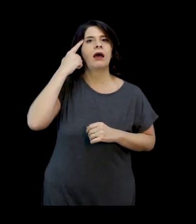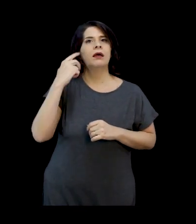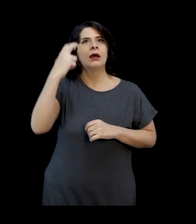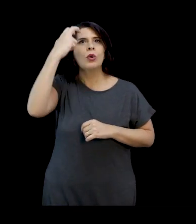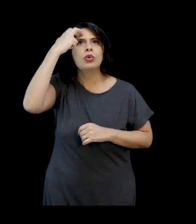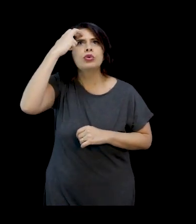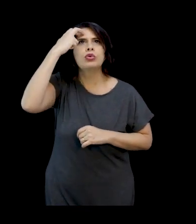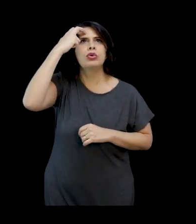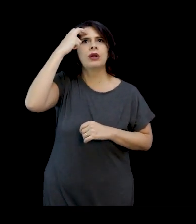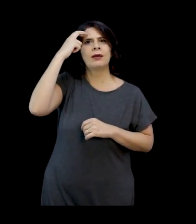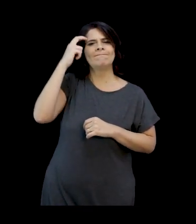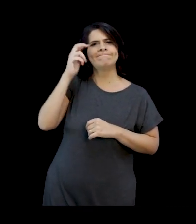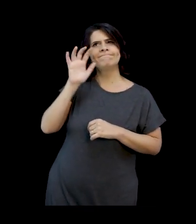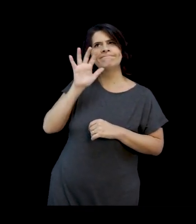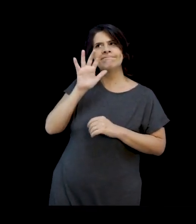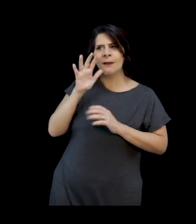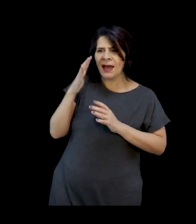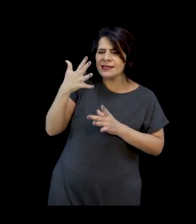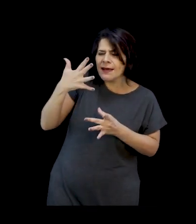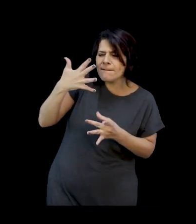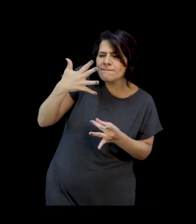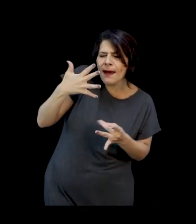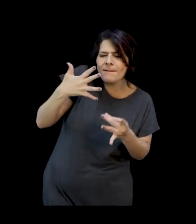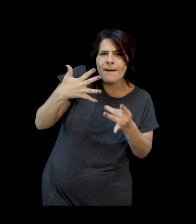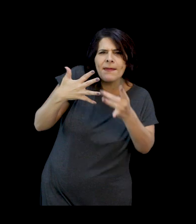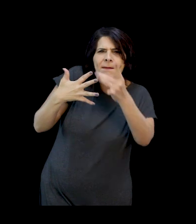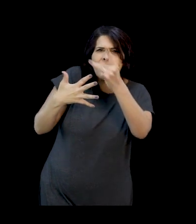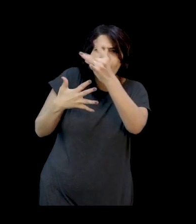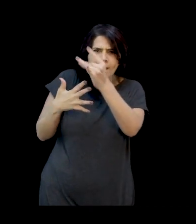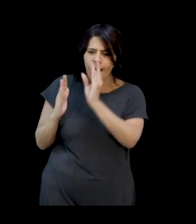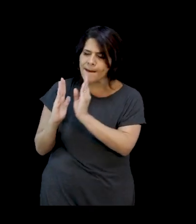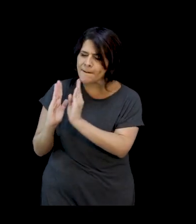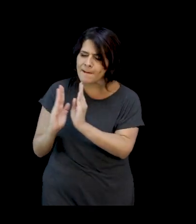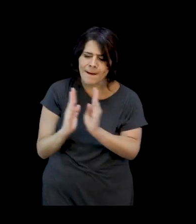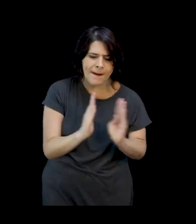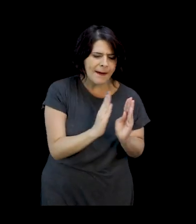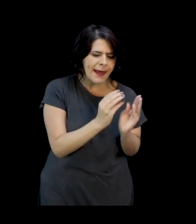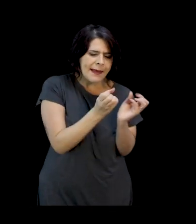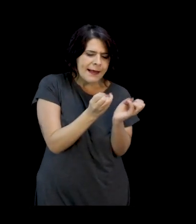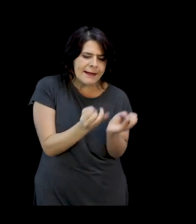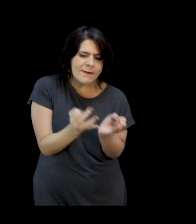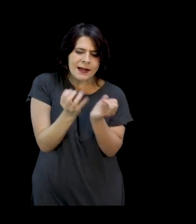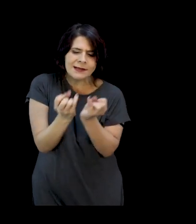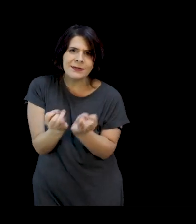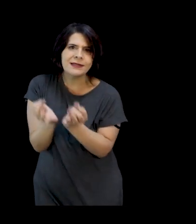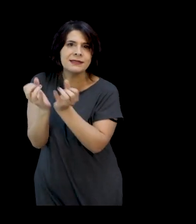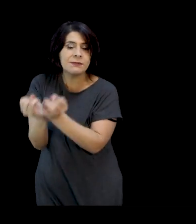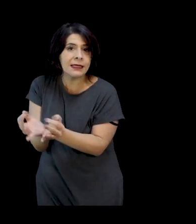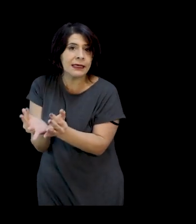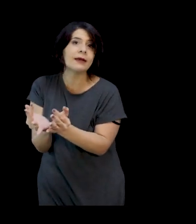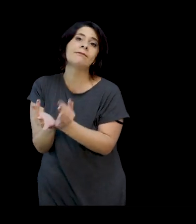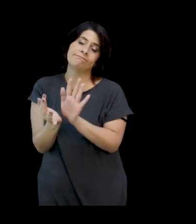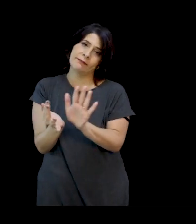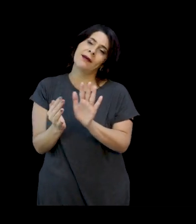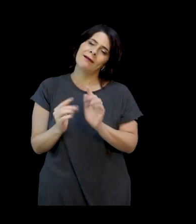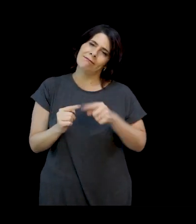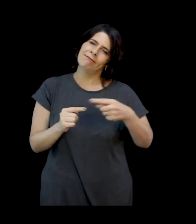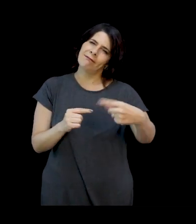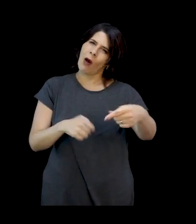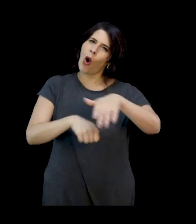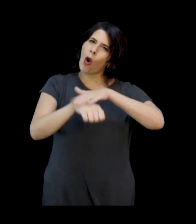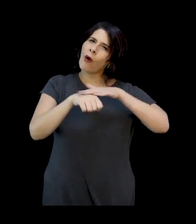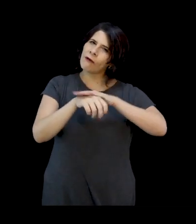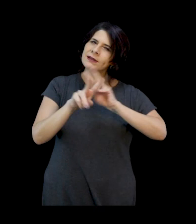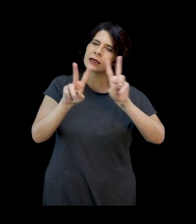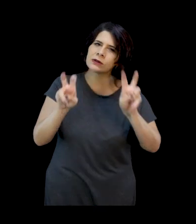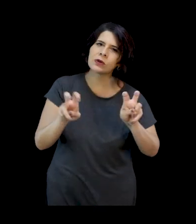mais circunscrita, mais rigorosa, como a gente encontra aqui no Zimmer. A gente vai falar sobre isso ao longo dessa conversa, seguramente.